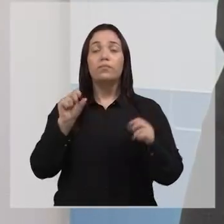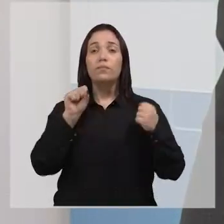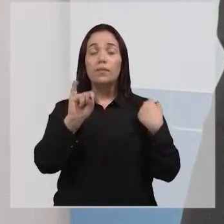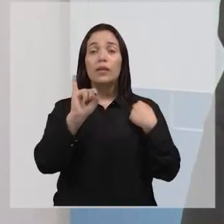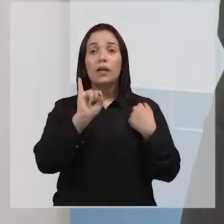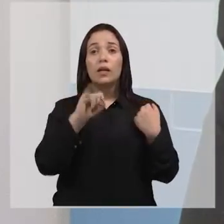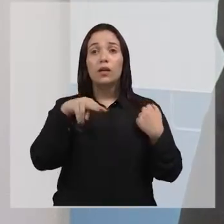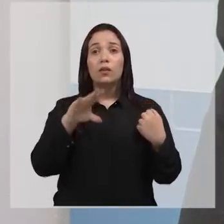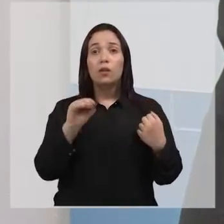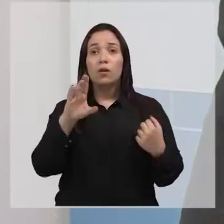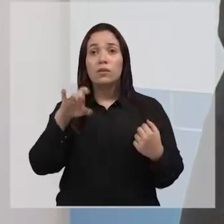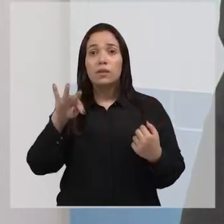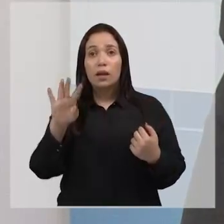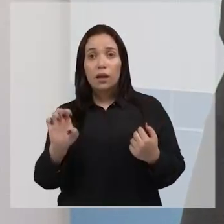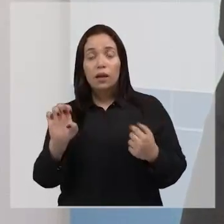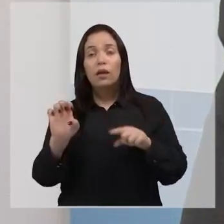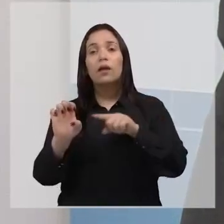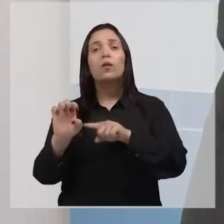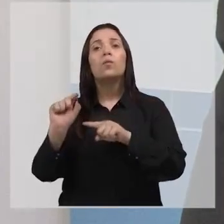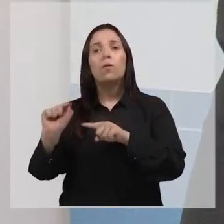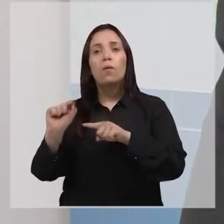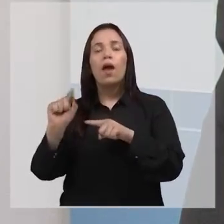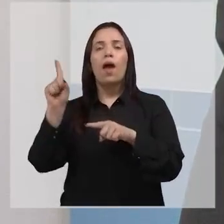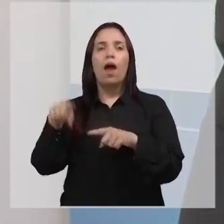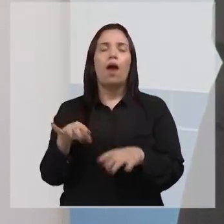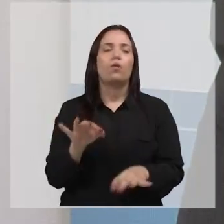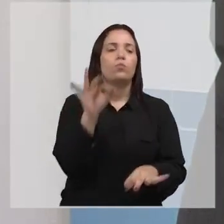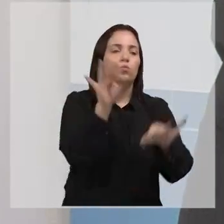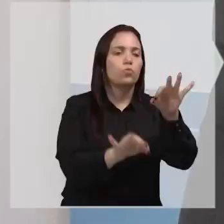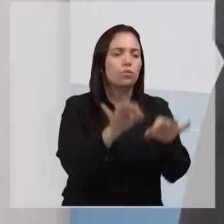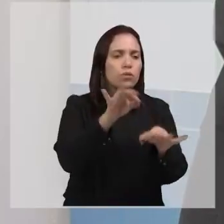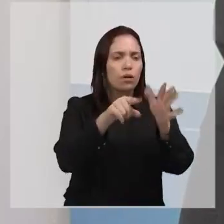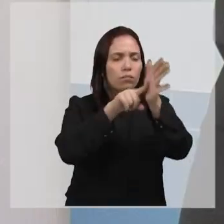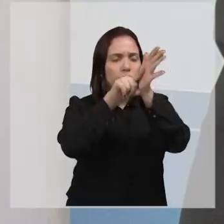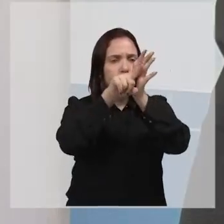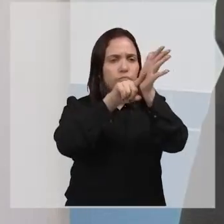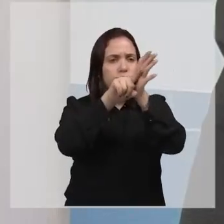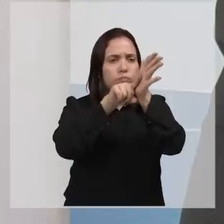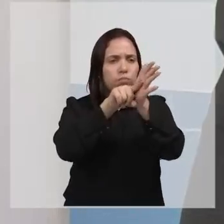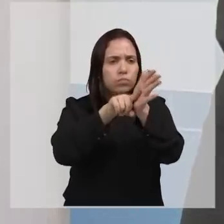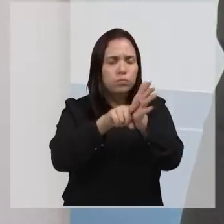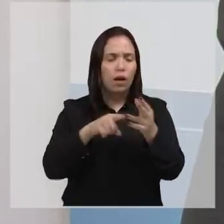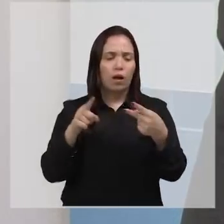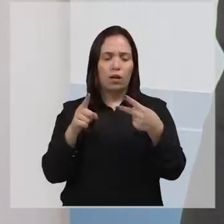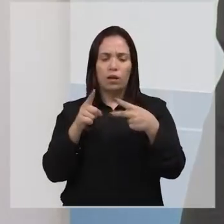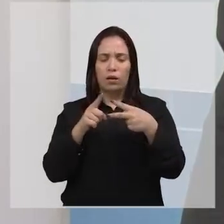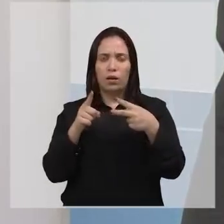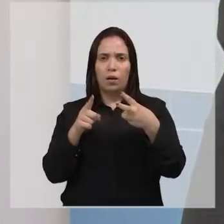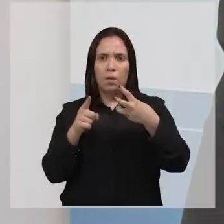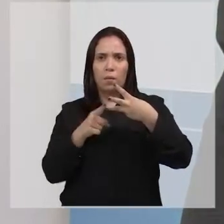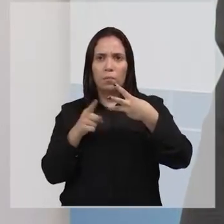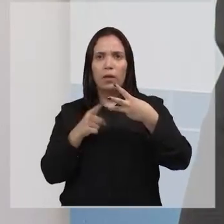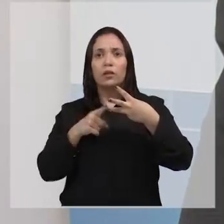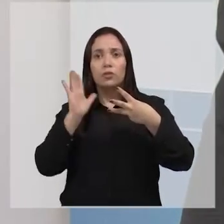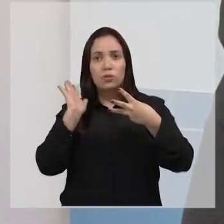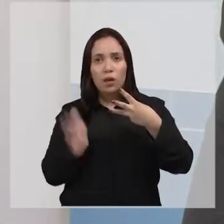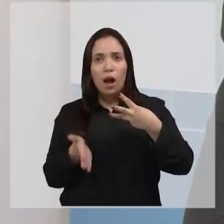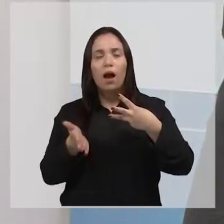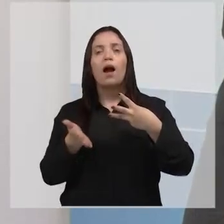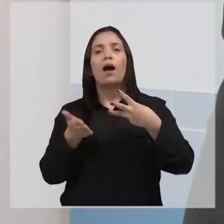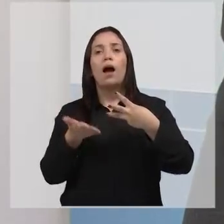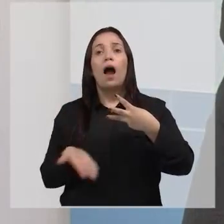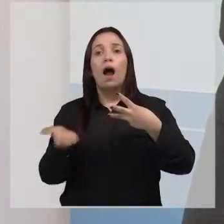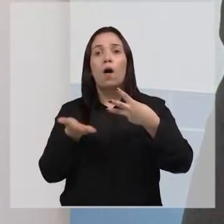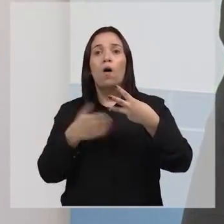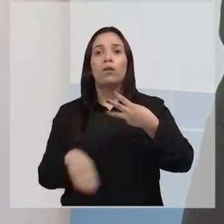a inocência dele é provada até a condenação. Eles disseram, não, ele foi condenado em primeira instância, foi só um juiz, pode estar errado? Pode, mas foi para a